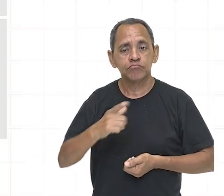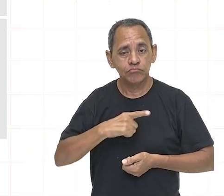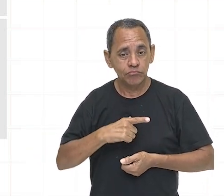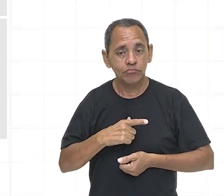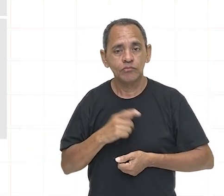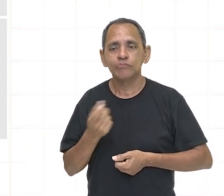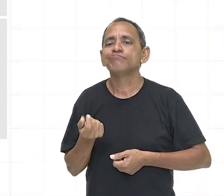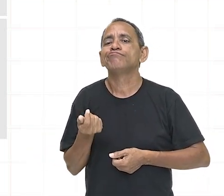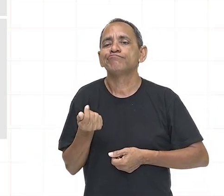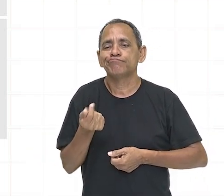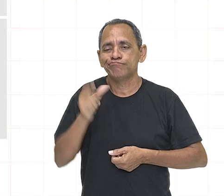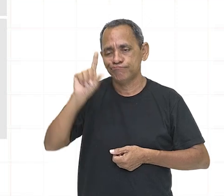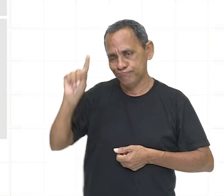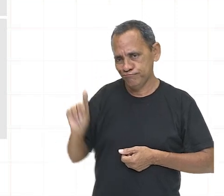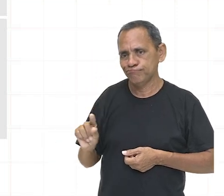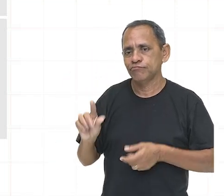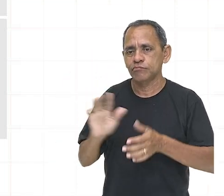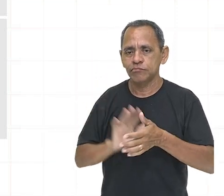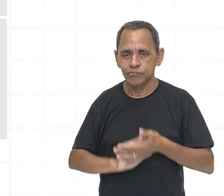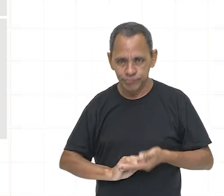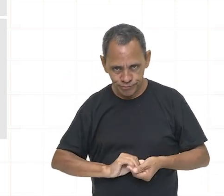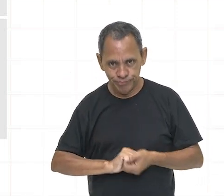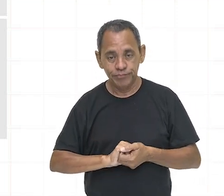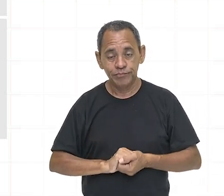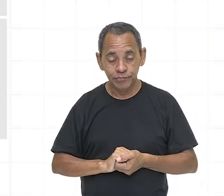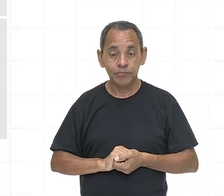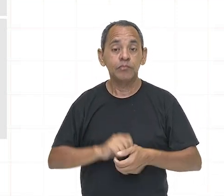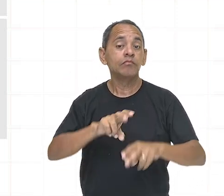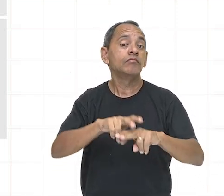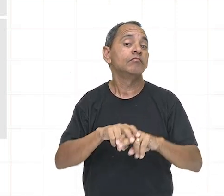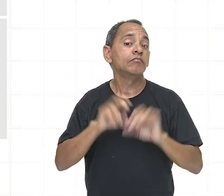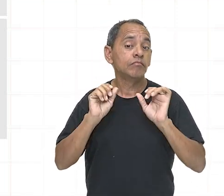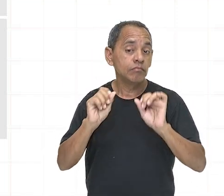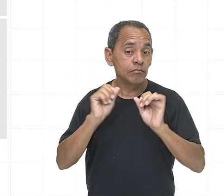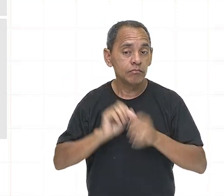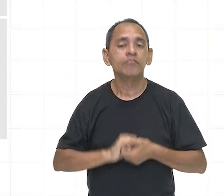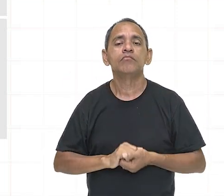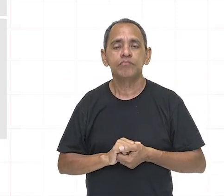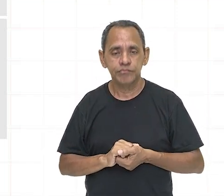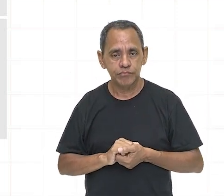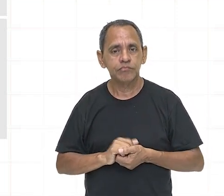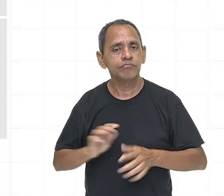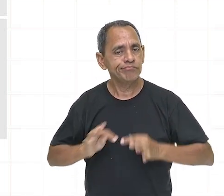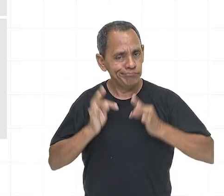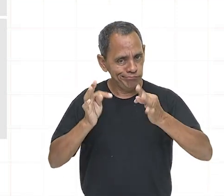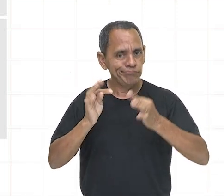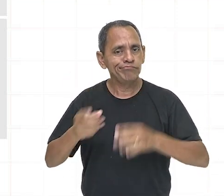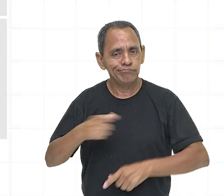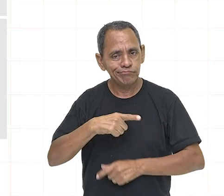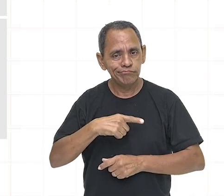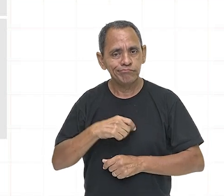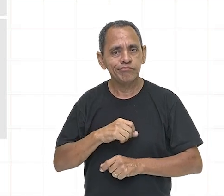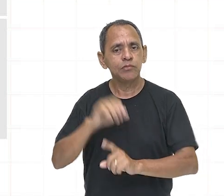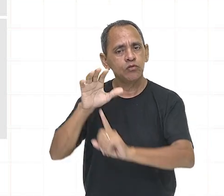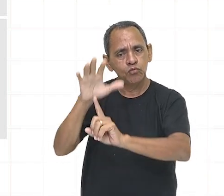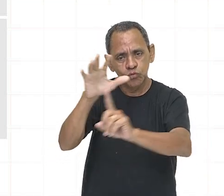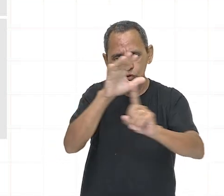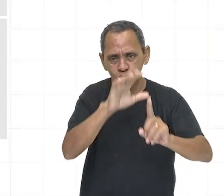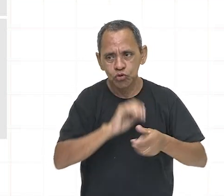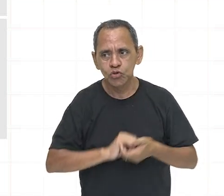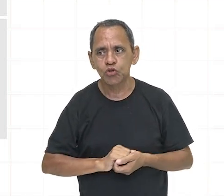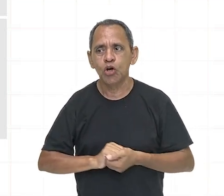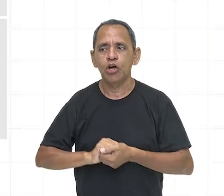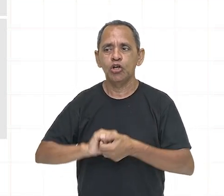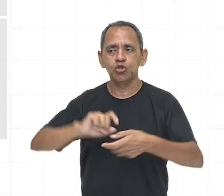menor, porém, a tecnologia ela tem transformado o setor industrial aí na Ásia. A automação e a robótica,